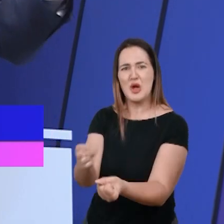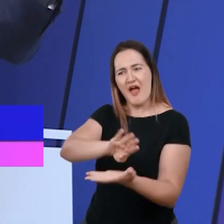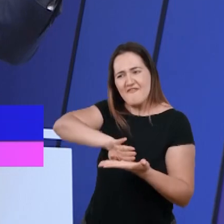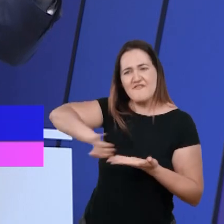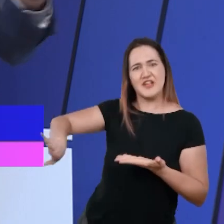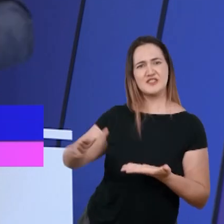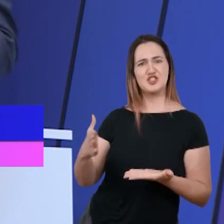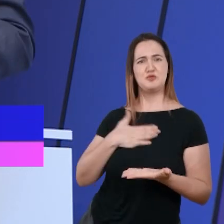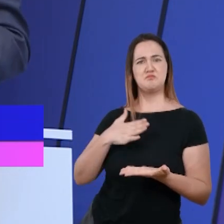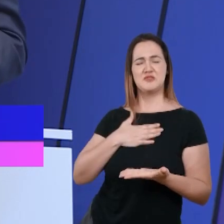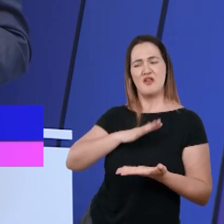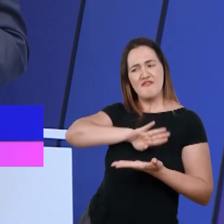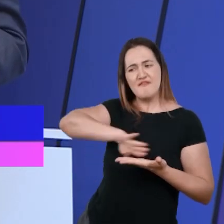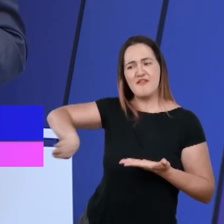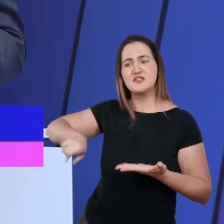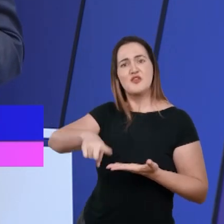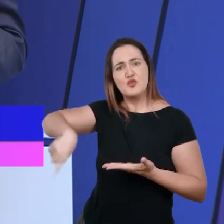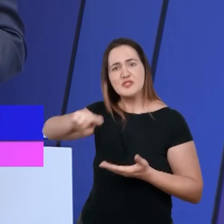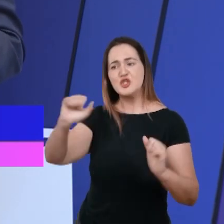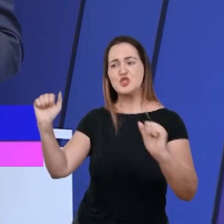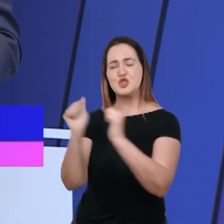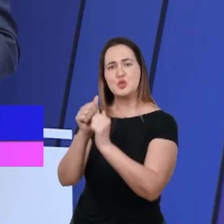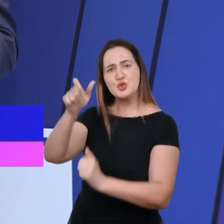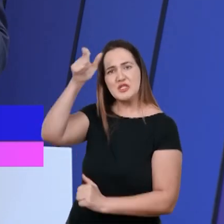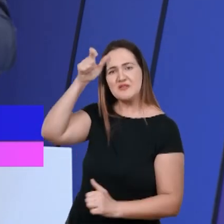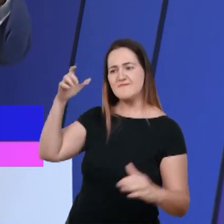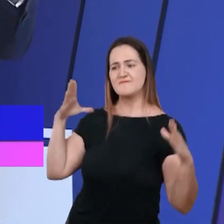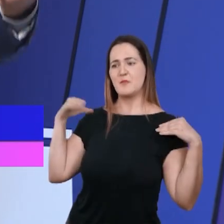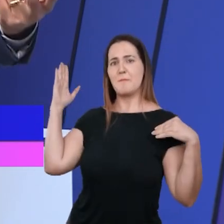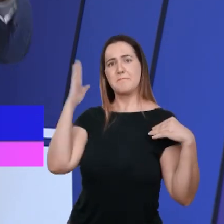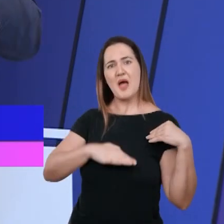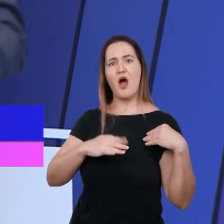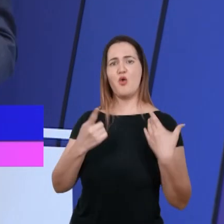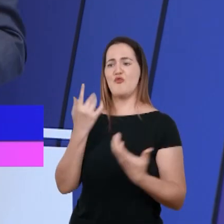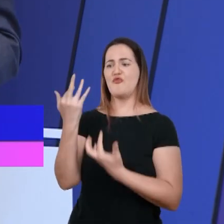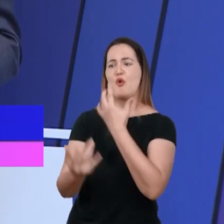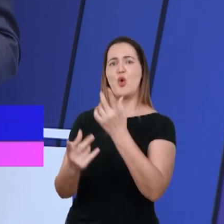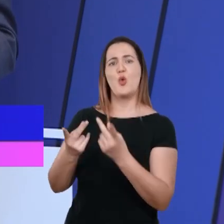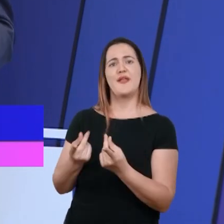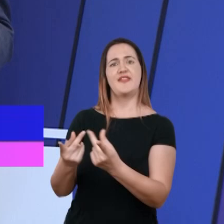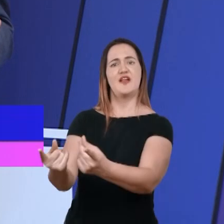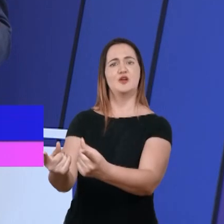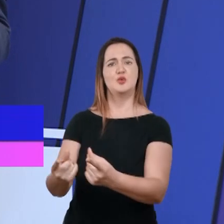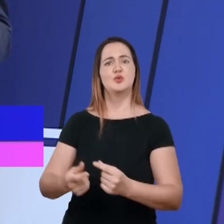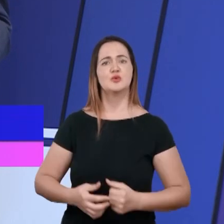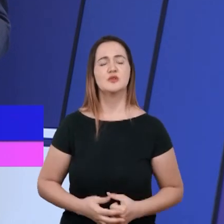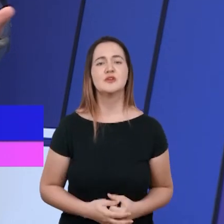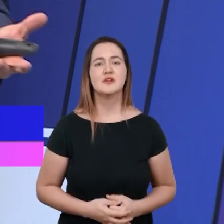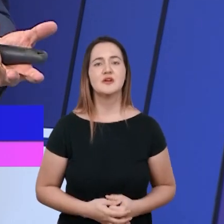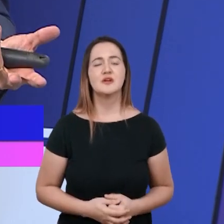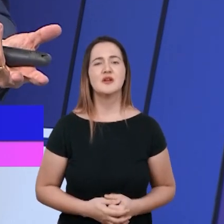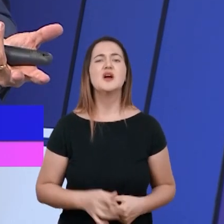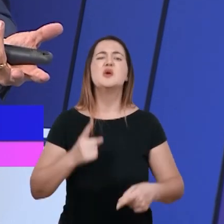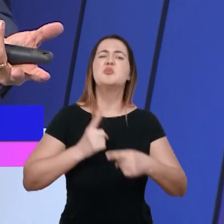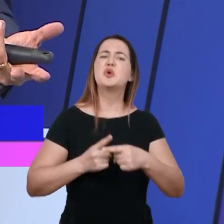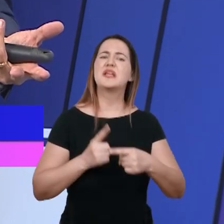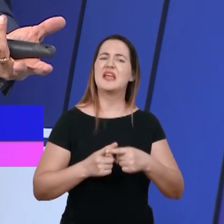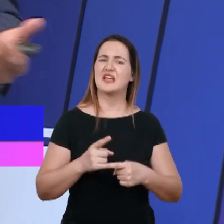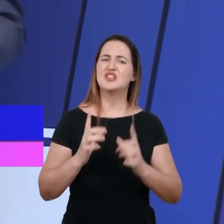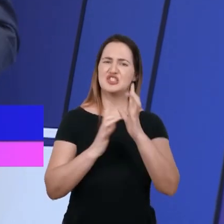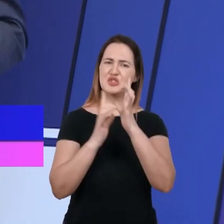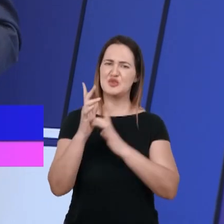são separados para quê? Para a destruição, para o fogo eterno. E a pergunta é por que Jesus